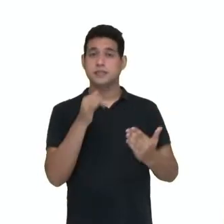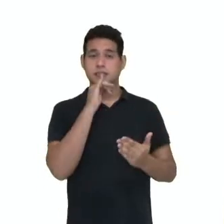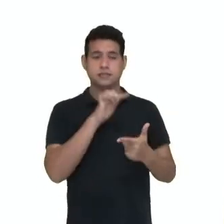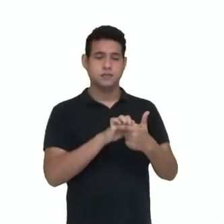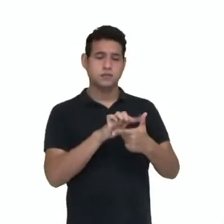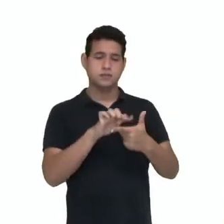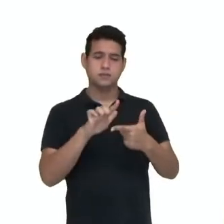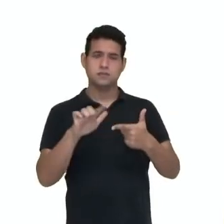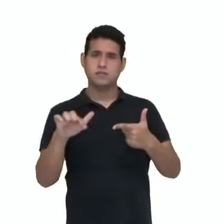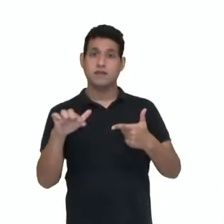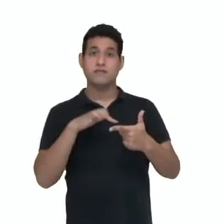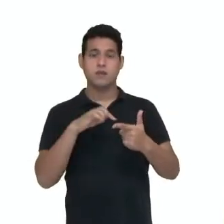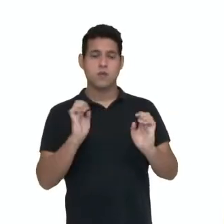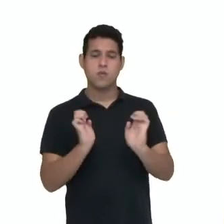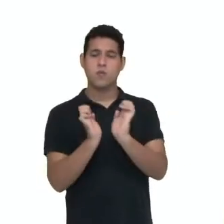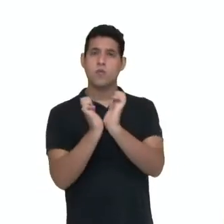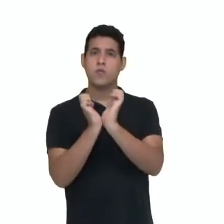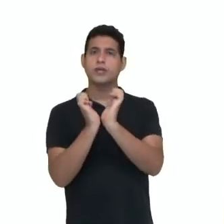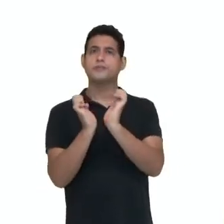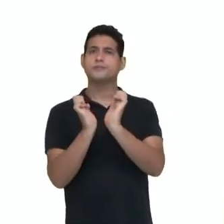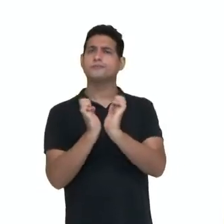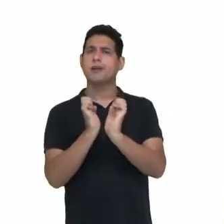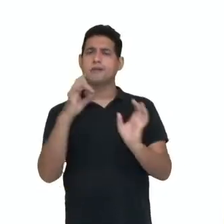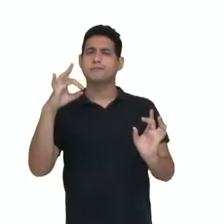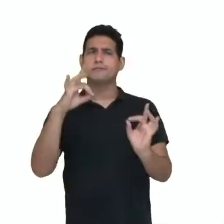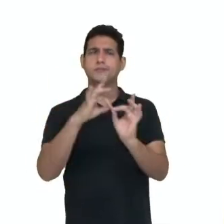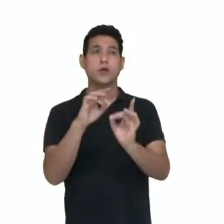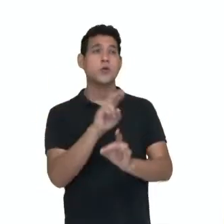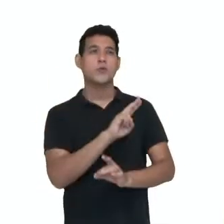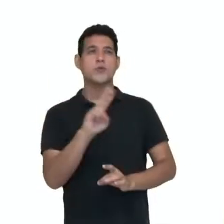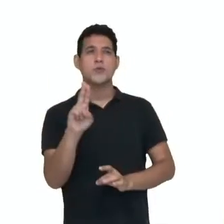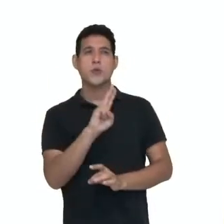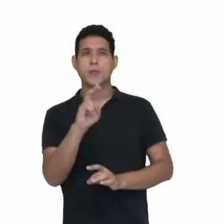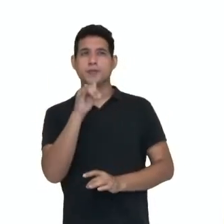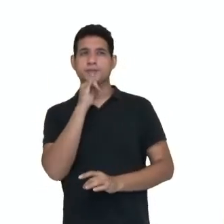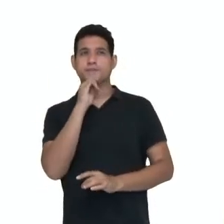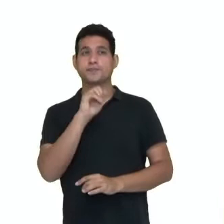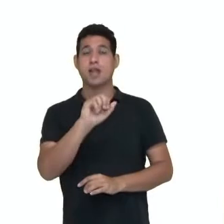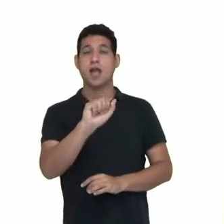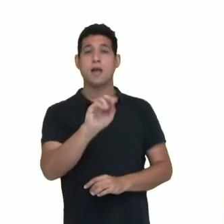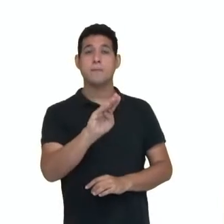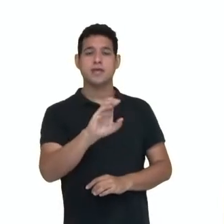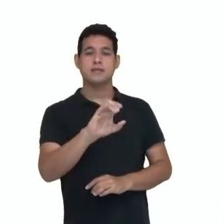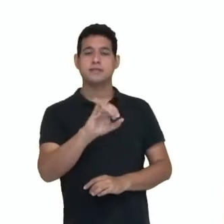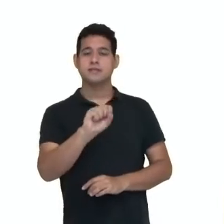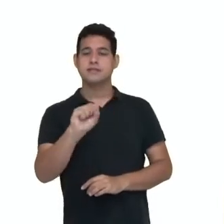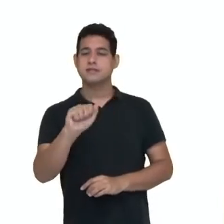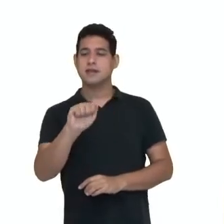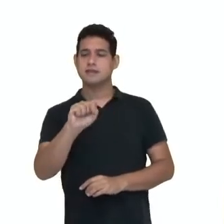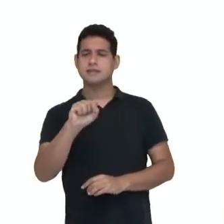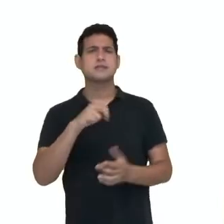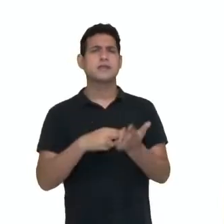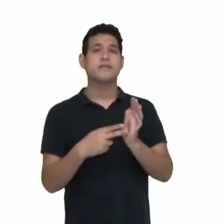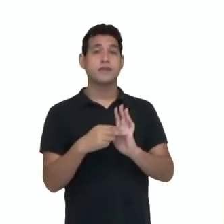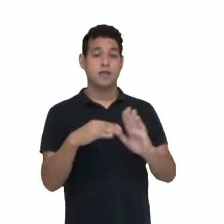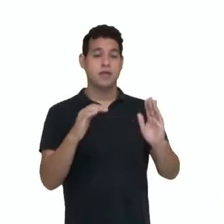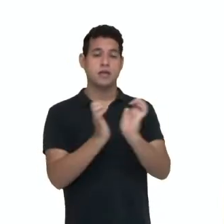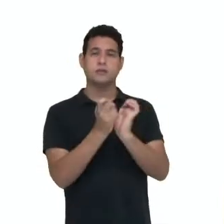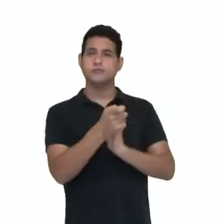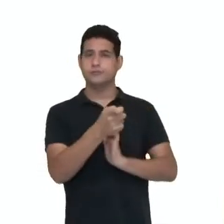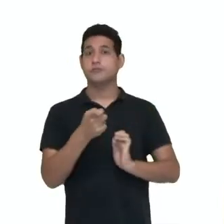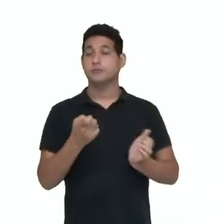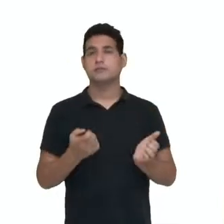gráfico corta o eixo das abscissas. Olha que nome lindo, abscissas. É o eixo X, o eixo